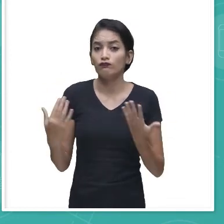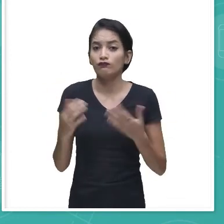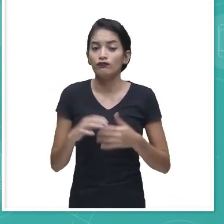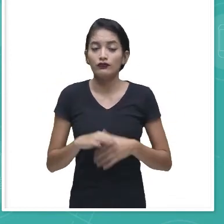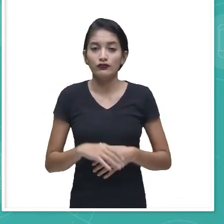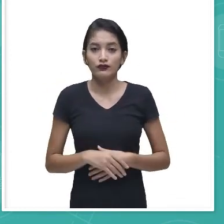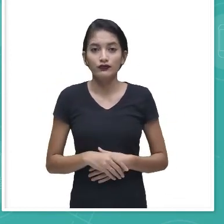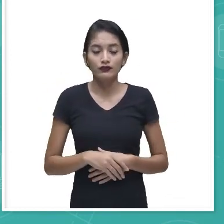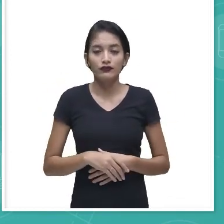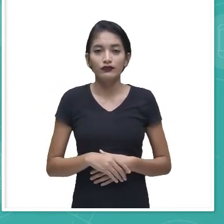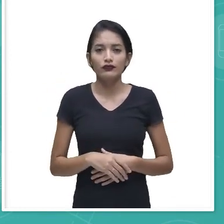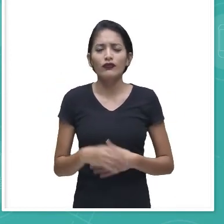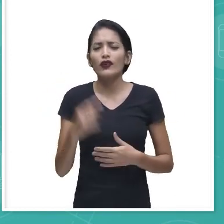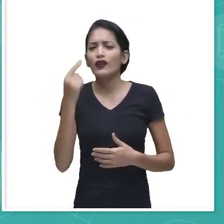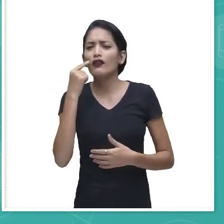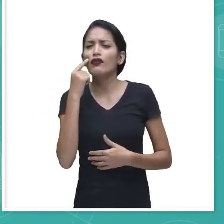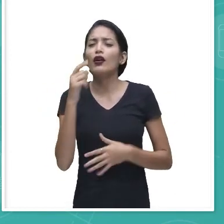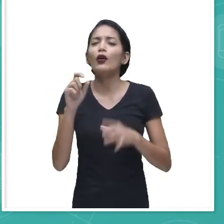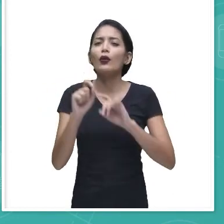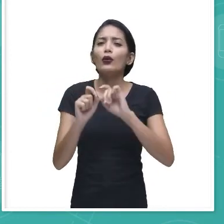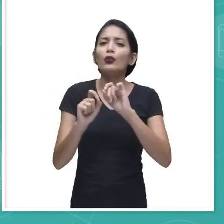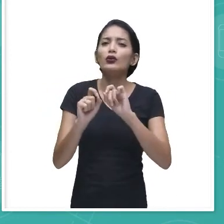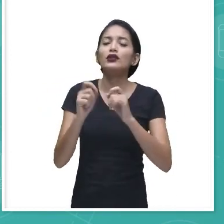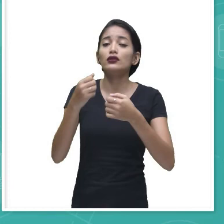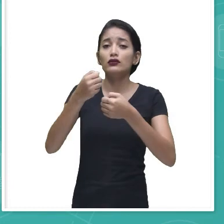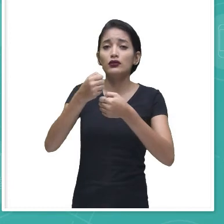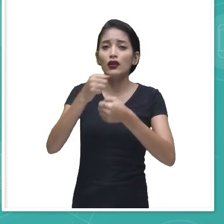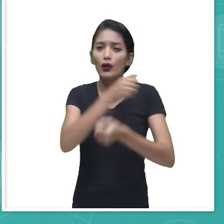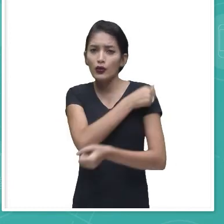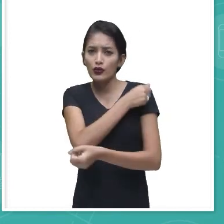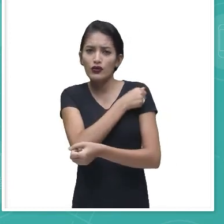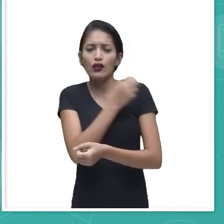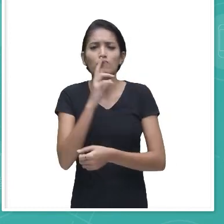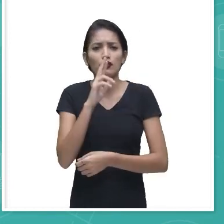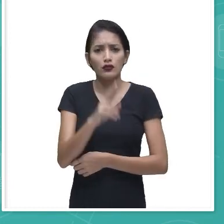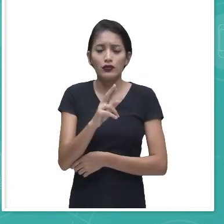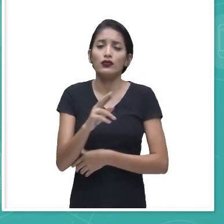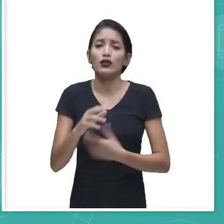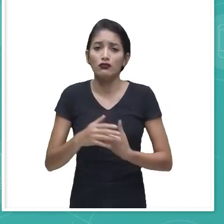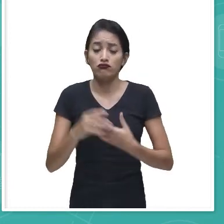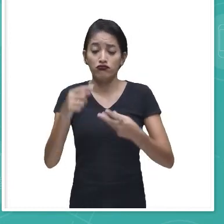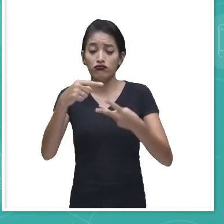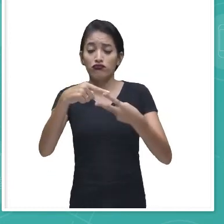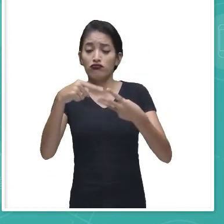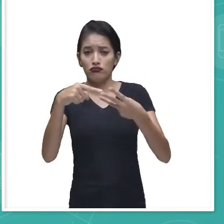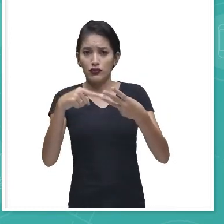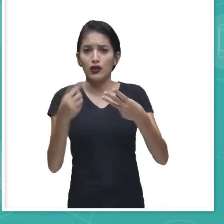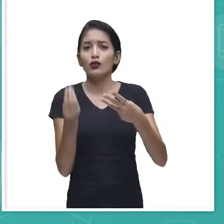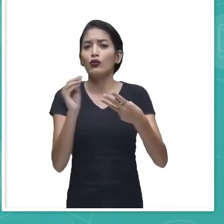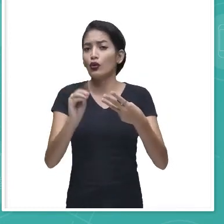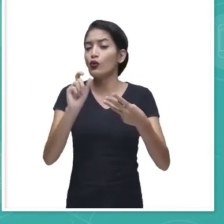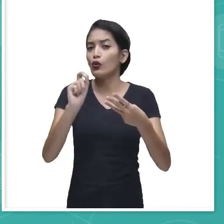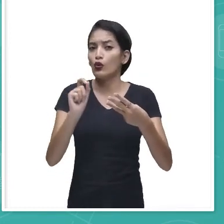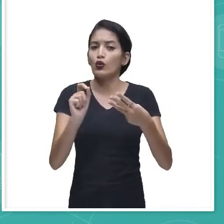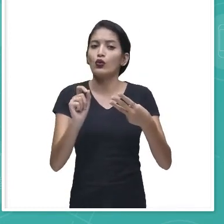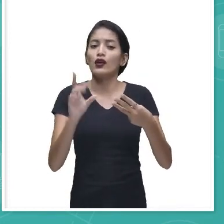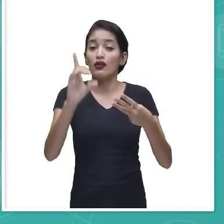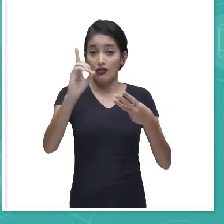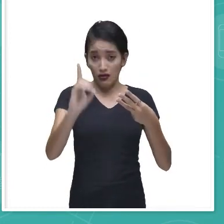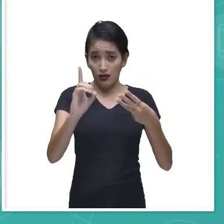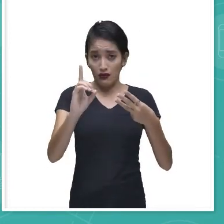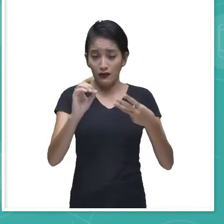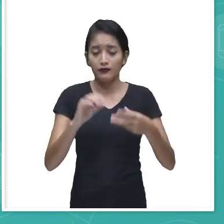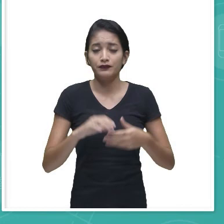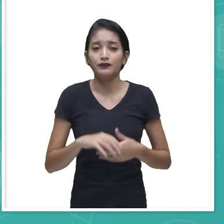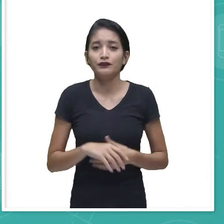ver os nossos alunos, o que, é que eles responderam. O Douglas, a Pamela e o Josiel marcaram a letra D de dado,